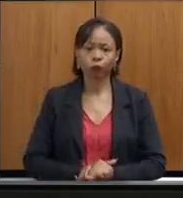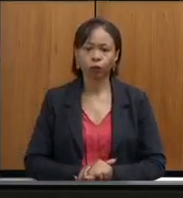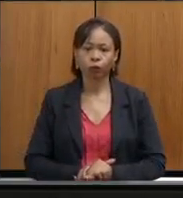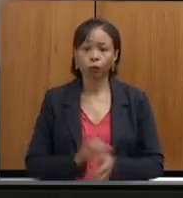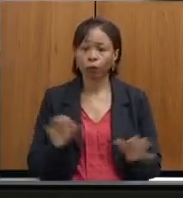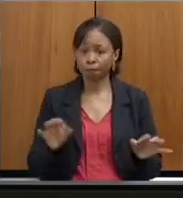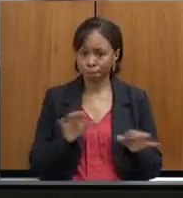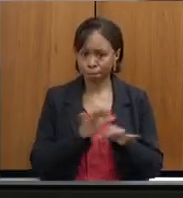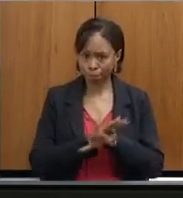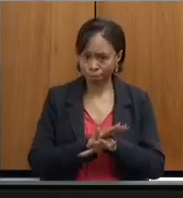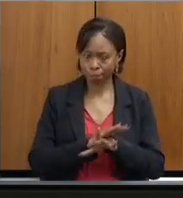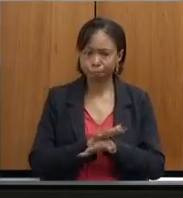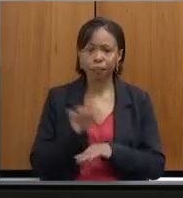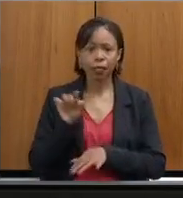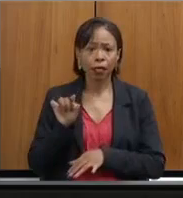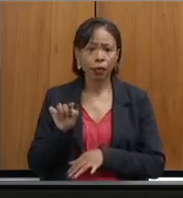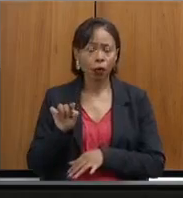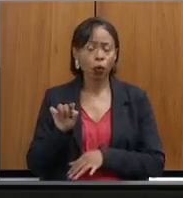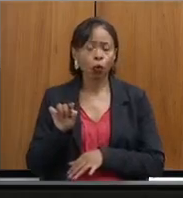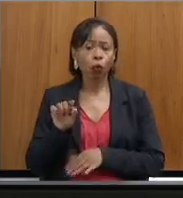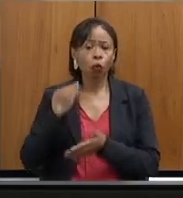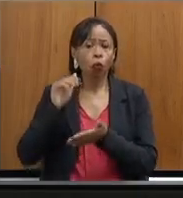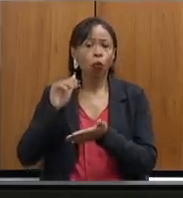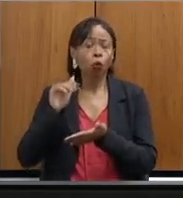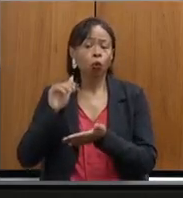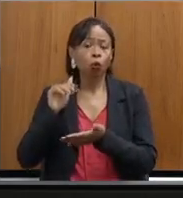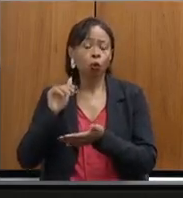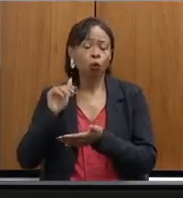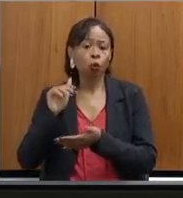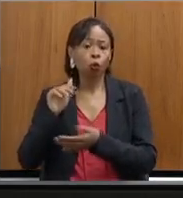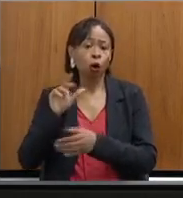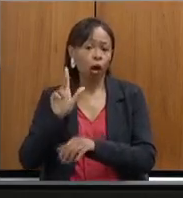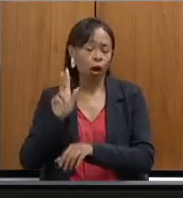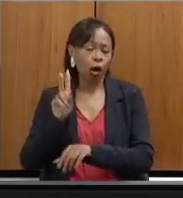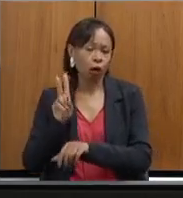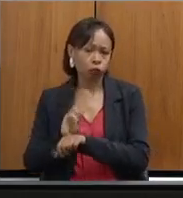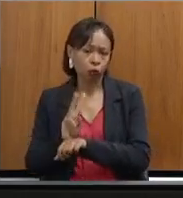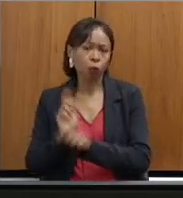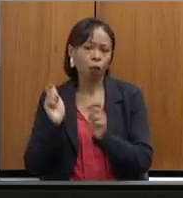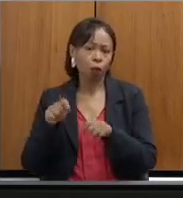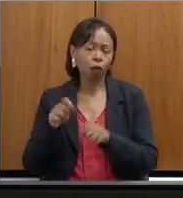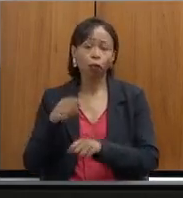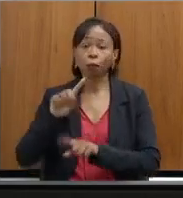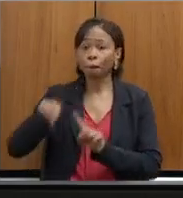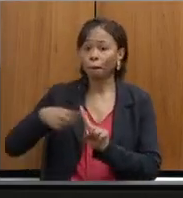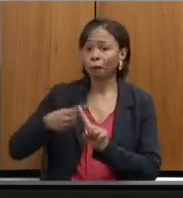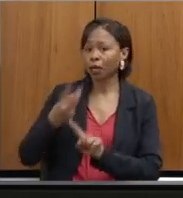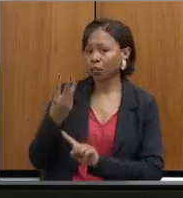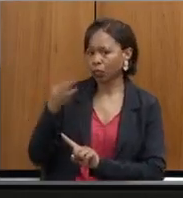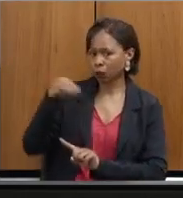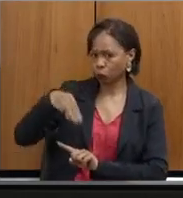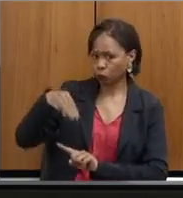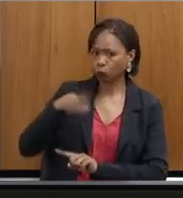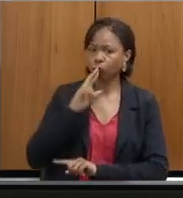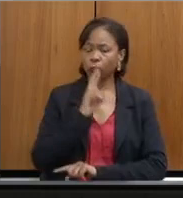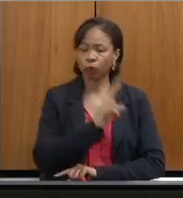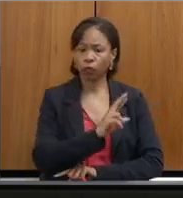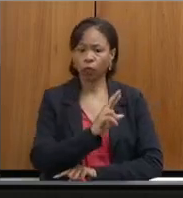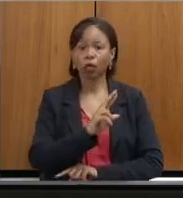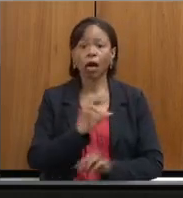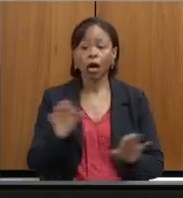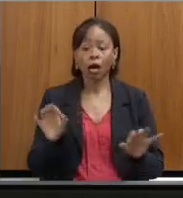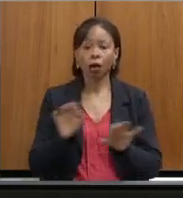que ela interpelação autoridade Estadual disporá de três minutos para respondê-la e após a resposta autoridade Estadual o deputado